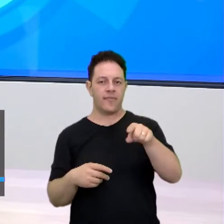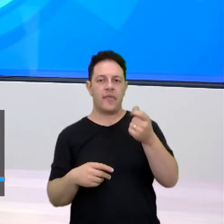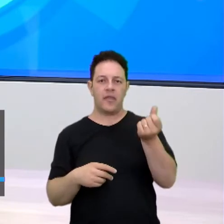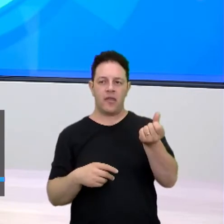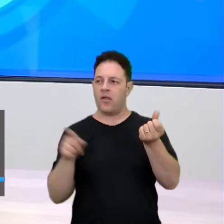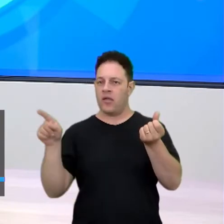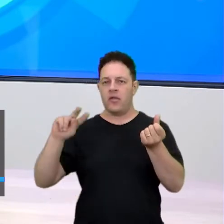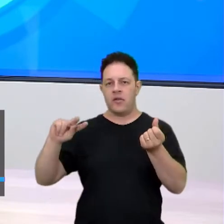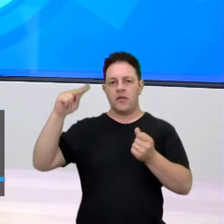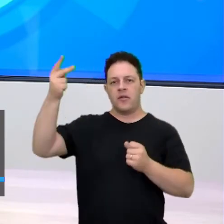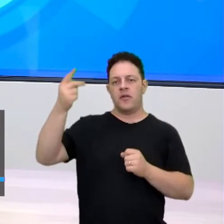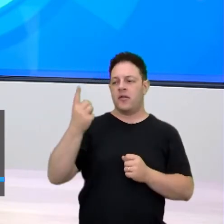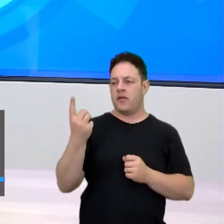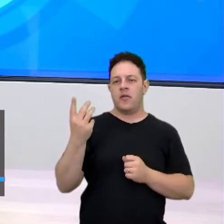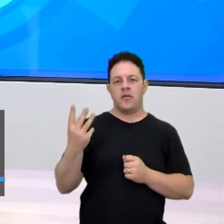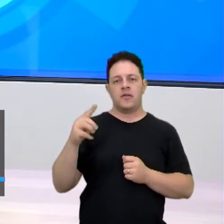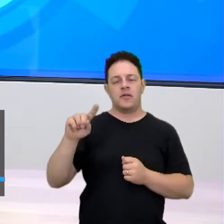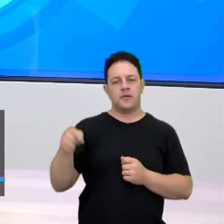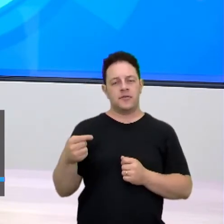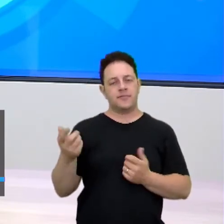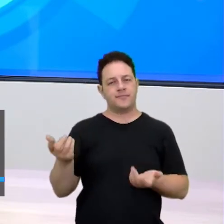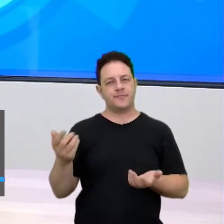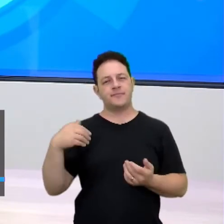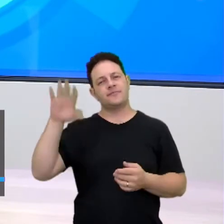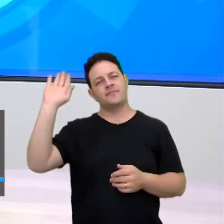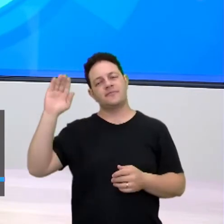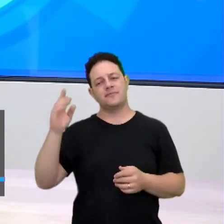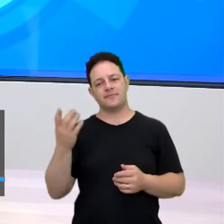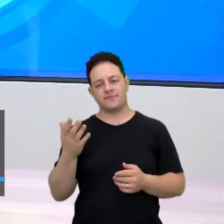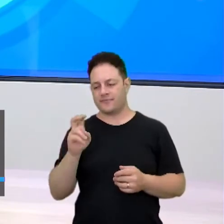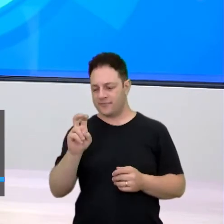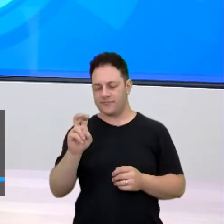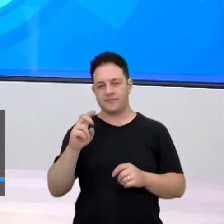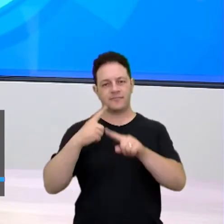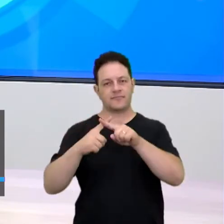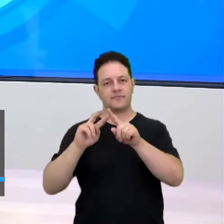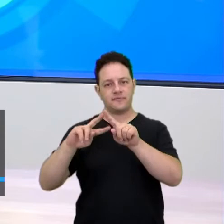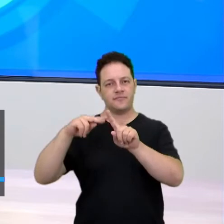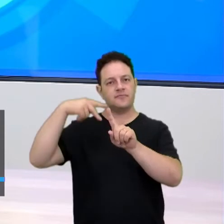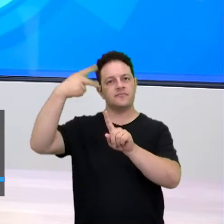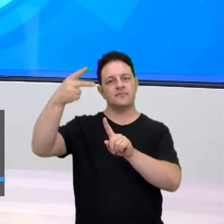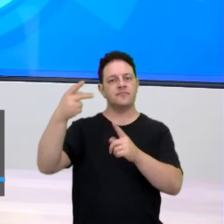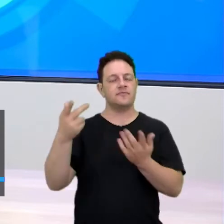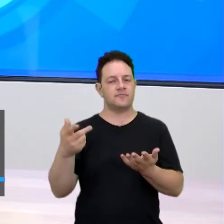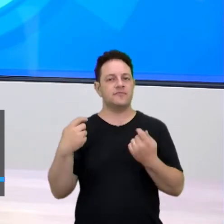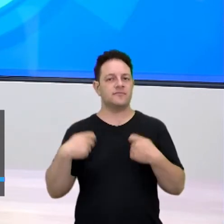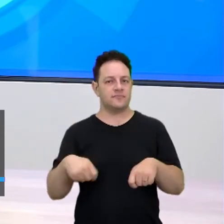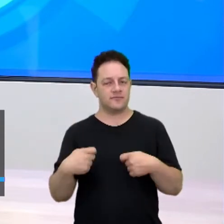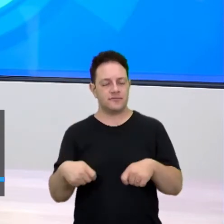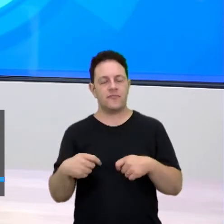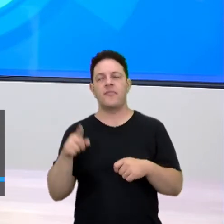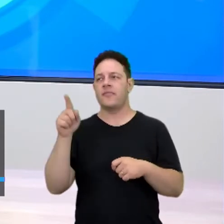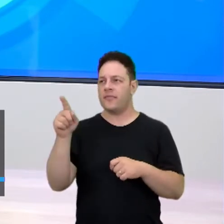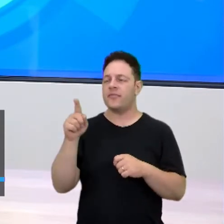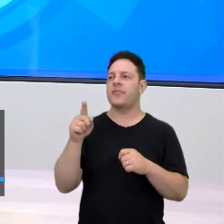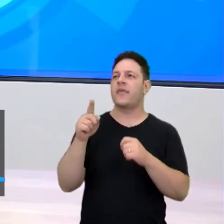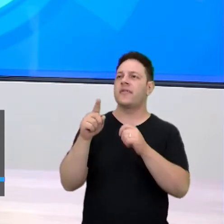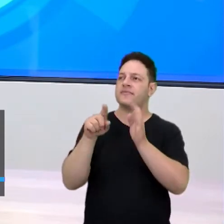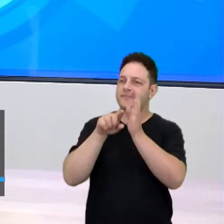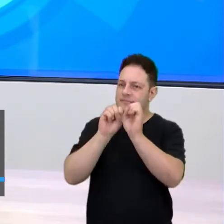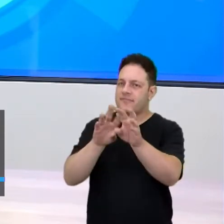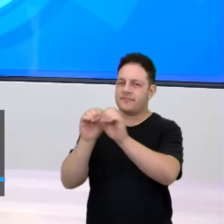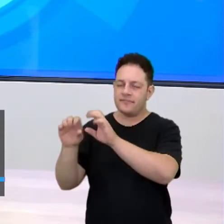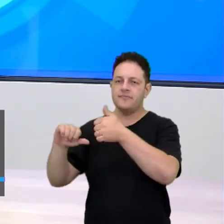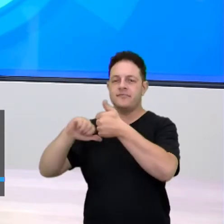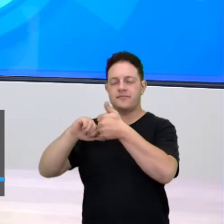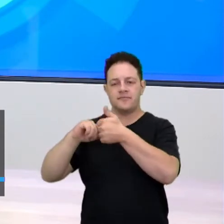for considerar, né, uma taxa aí quase aí 5 vezes maior do que as menores, né, que são das regiões sudeste e da região